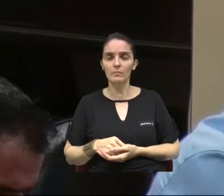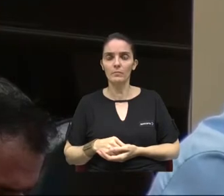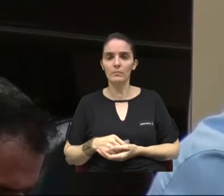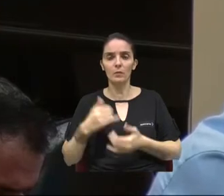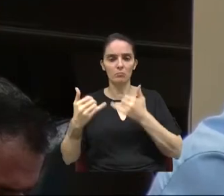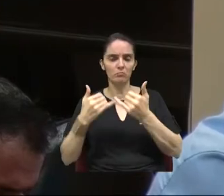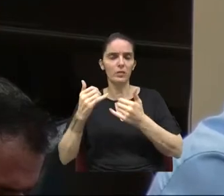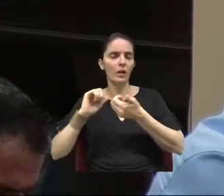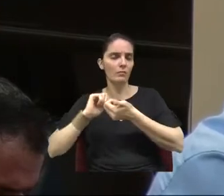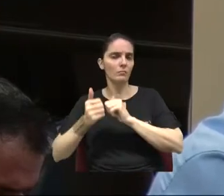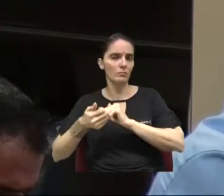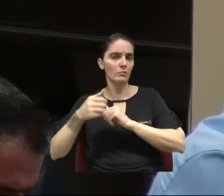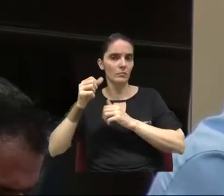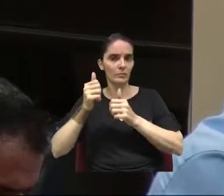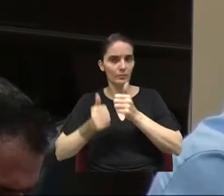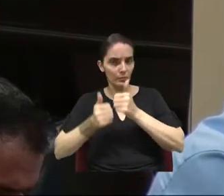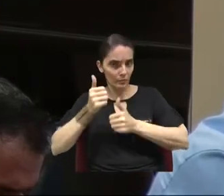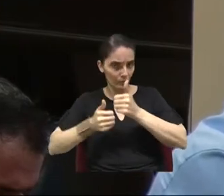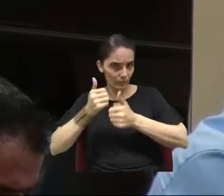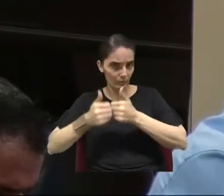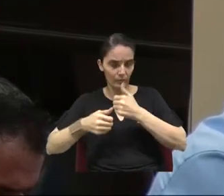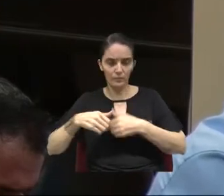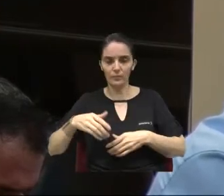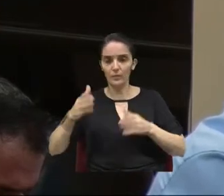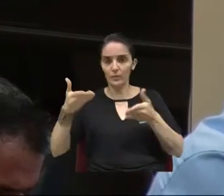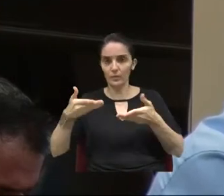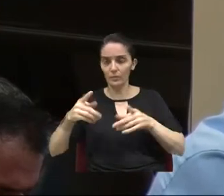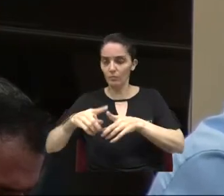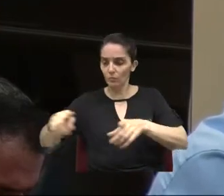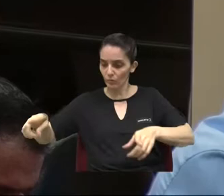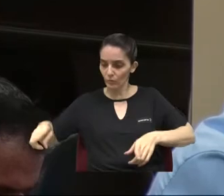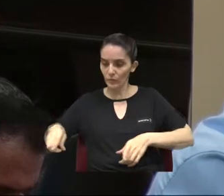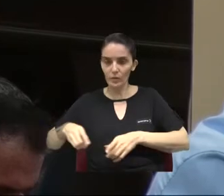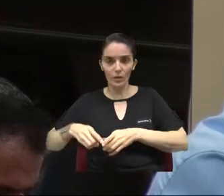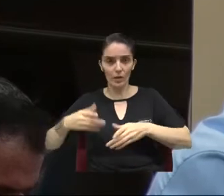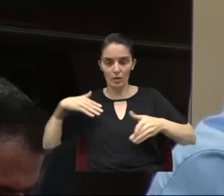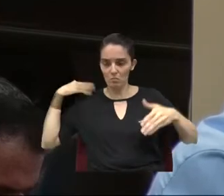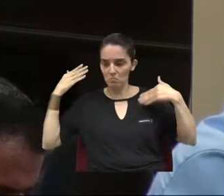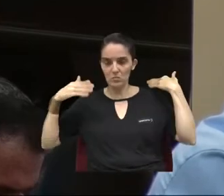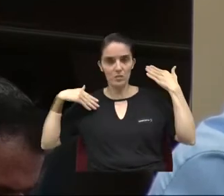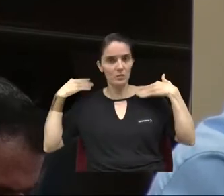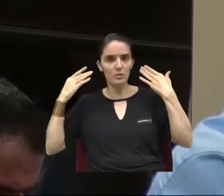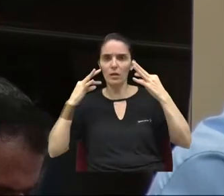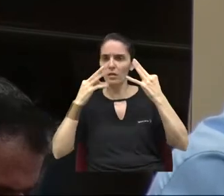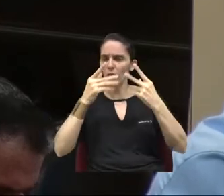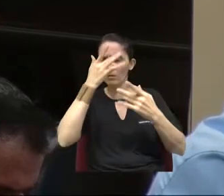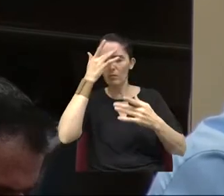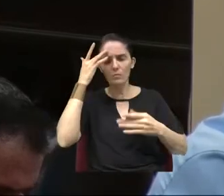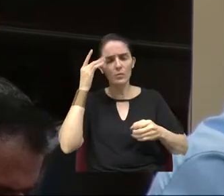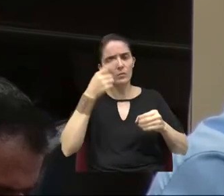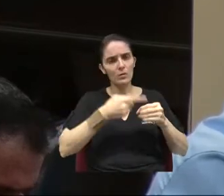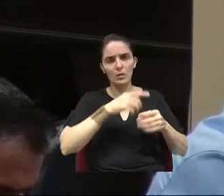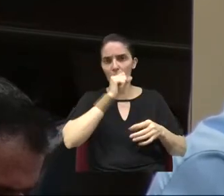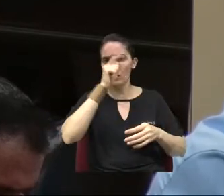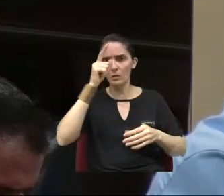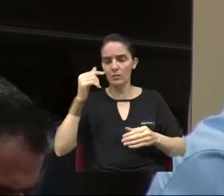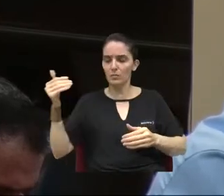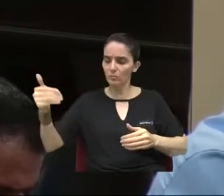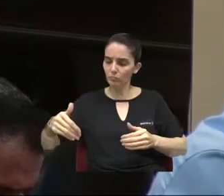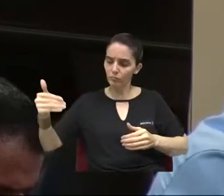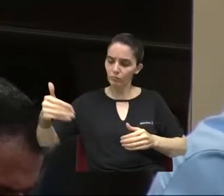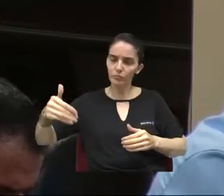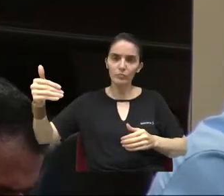E hoje nós temos ali uma área de lazer muito grande, onde todo mundo da cidade vem em volta do